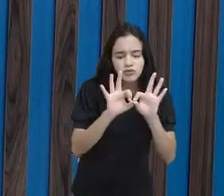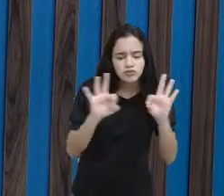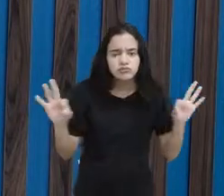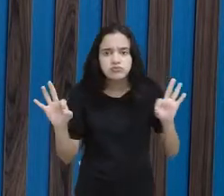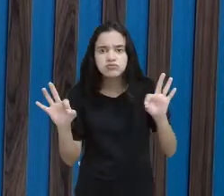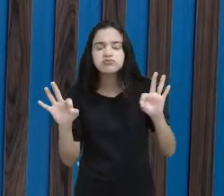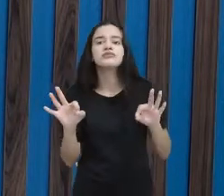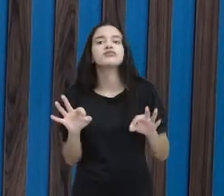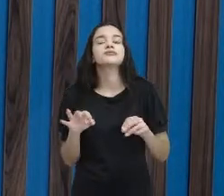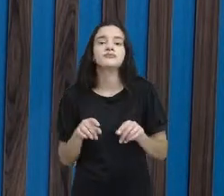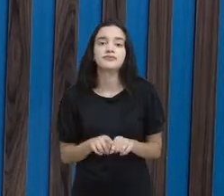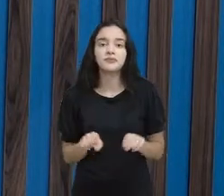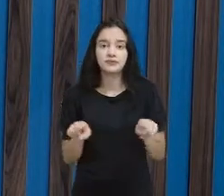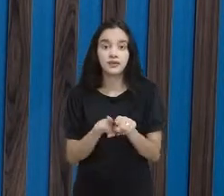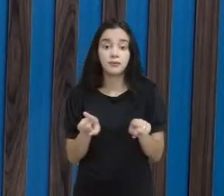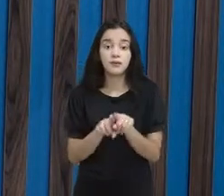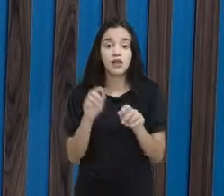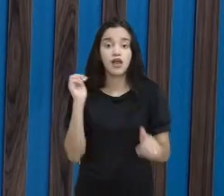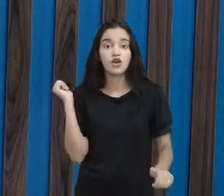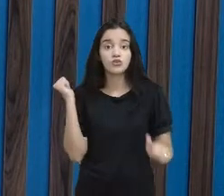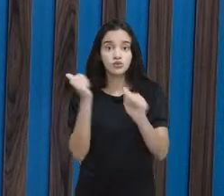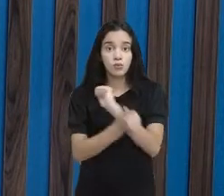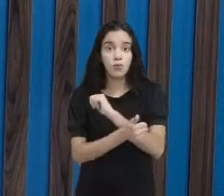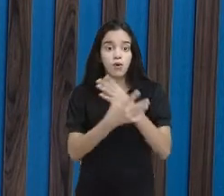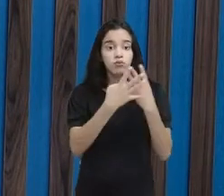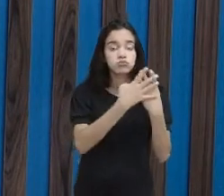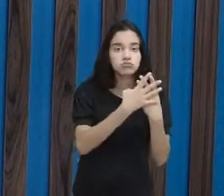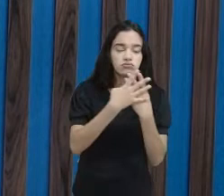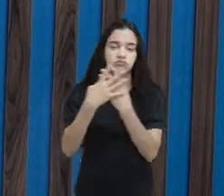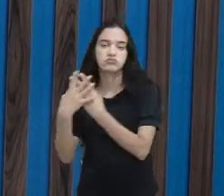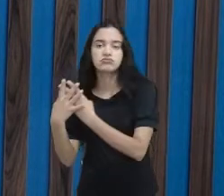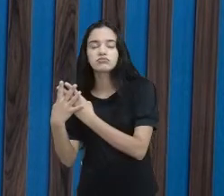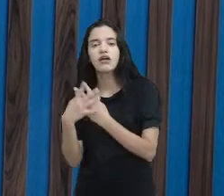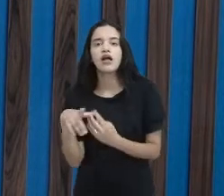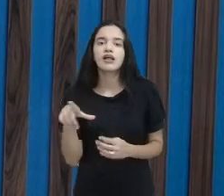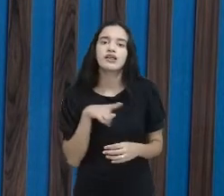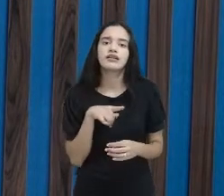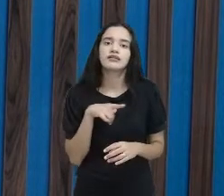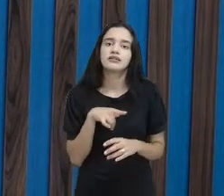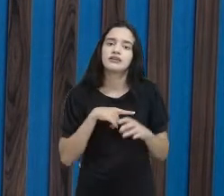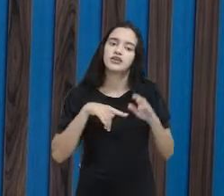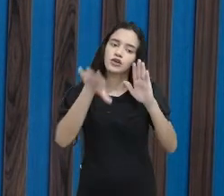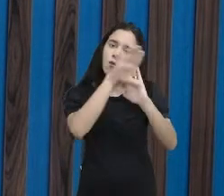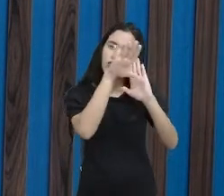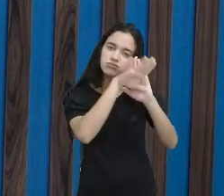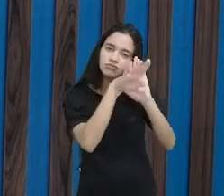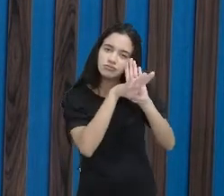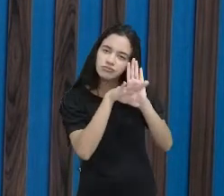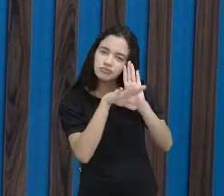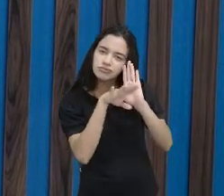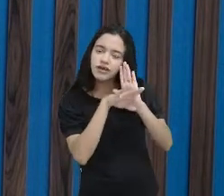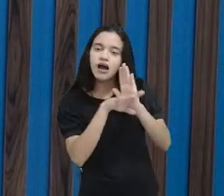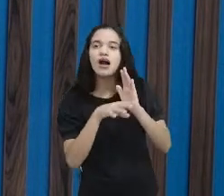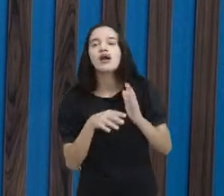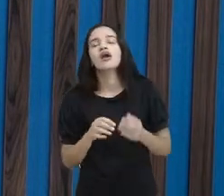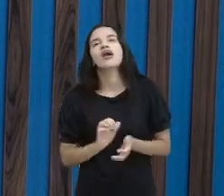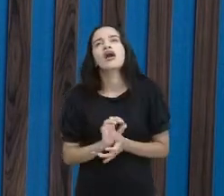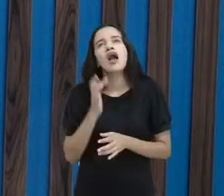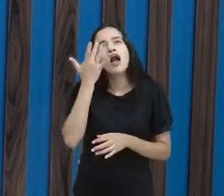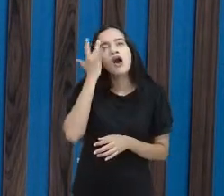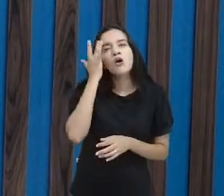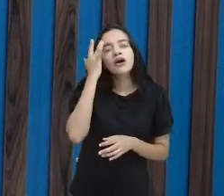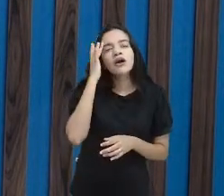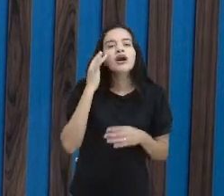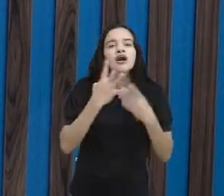também tem, que também é um esporte de rede, também tem umas especificidades em relação ao saque. Acho que dos